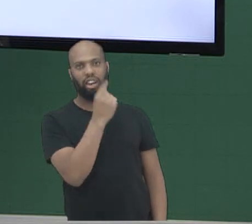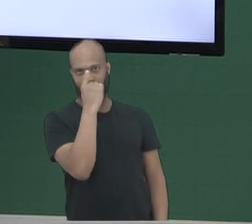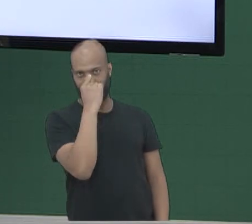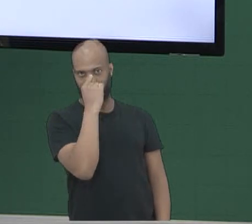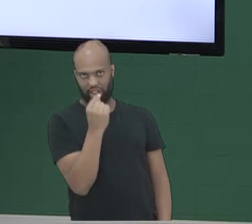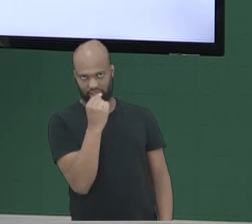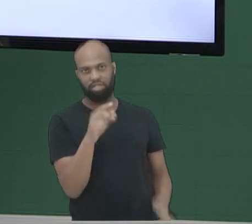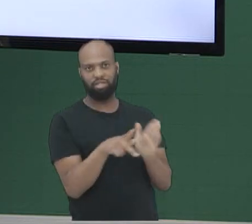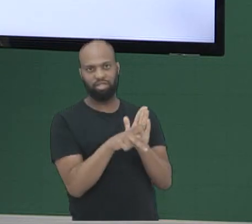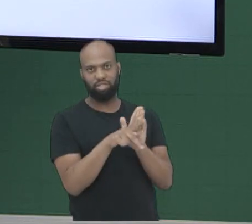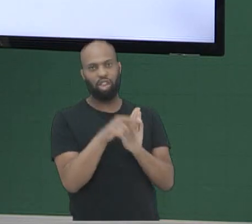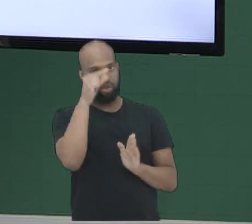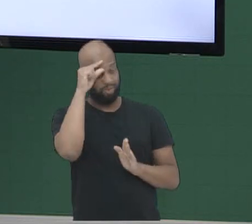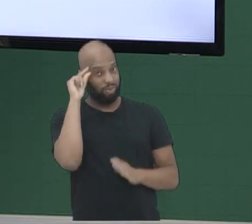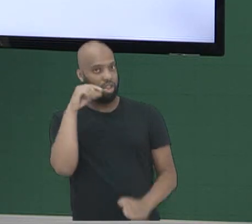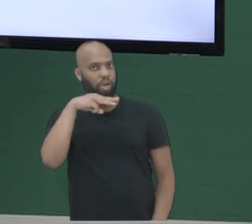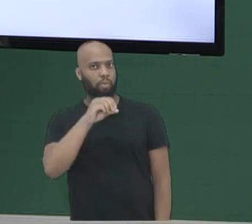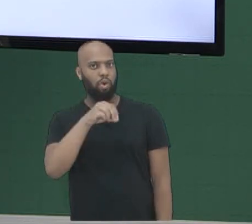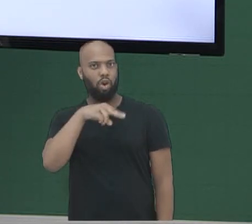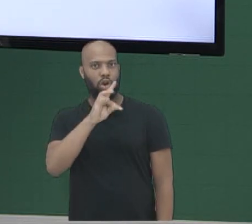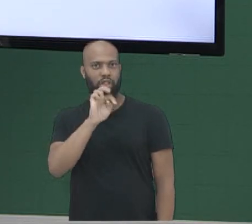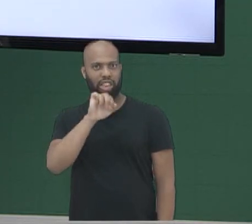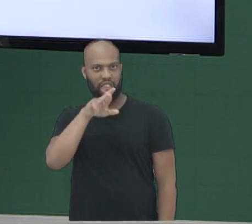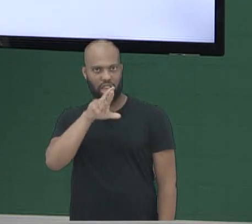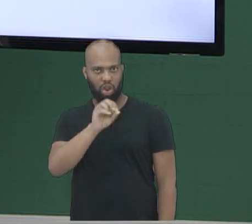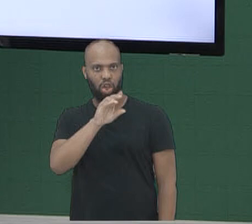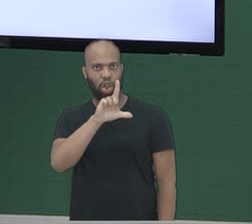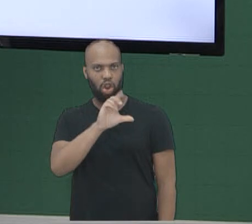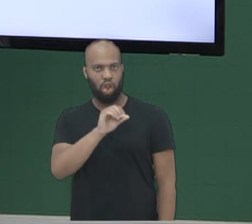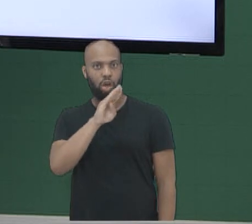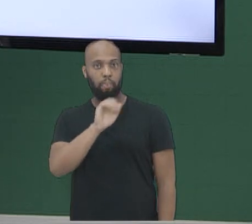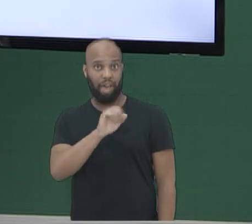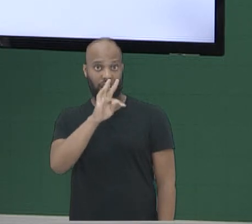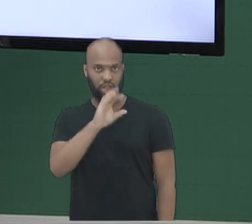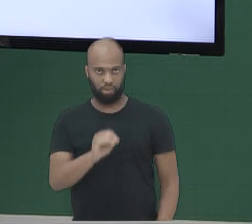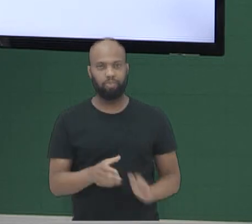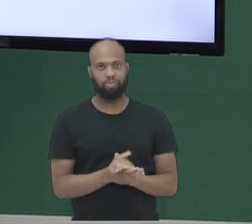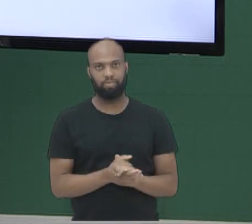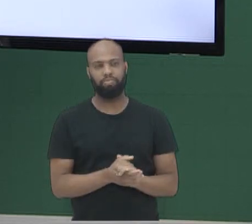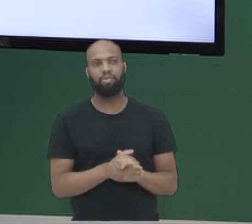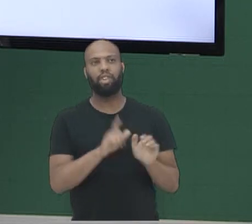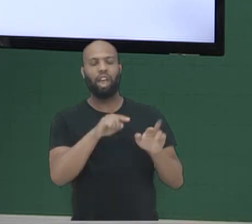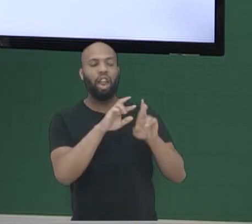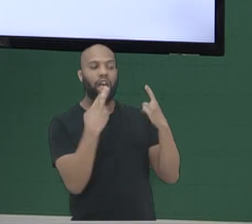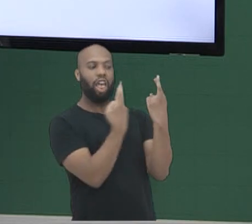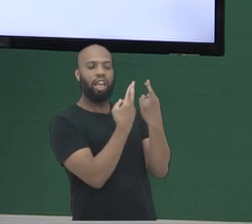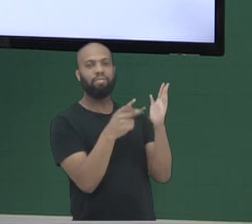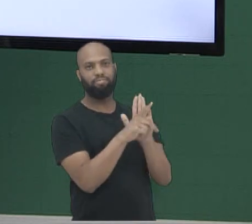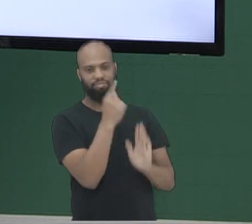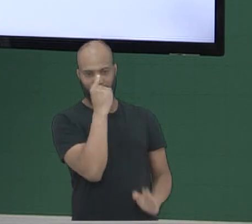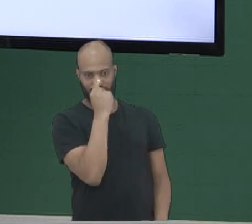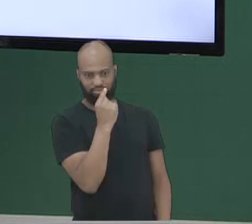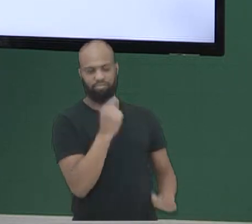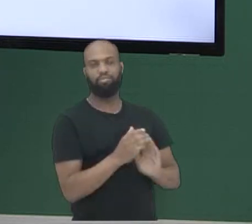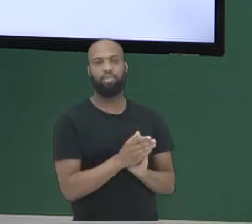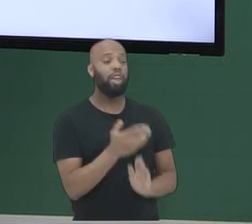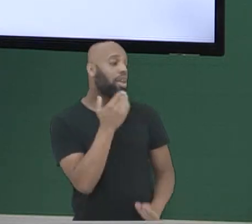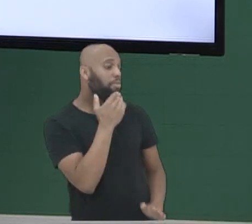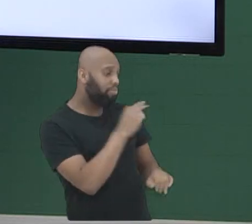eram bonitinhas e tal. E aí ela vai caracterizando e diz, olha, mas ela tinha um pai que era dono